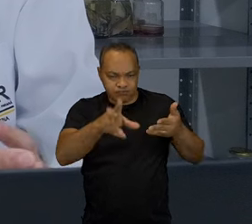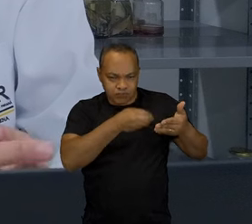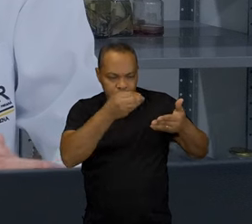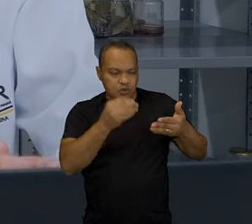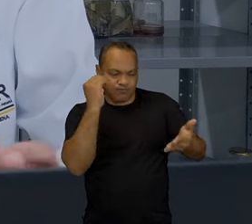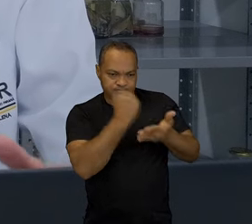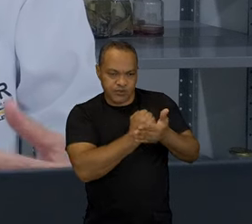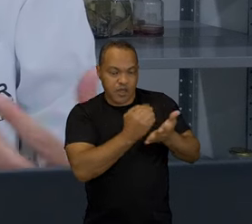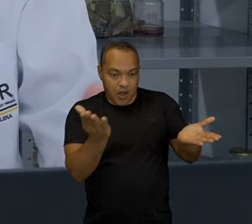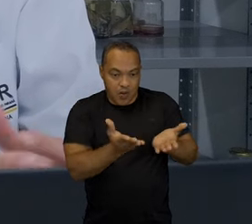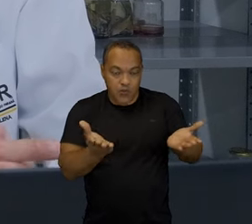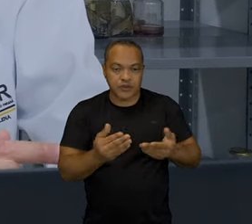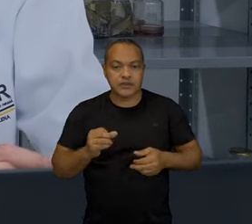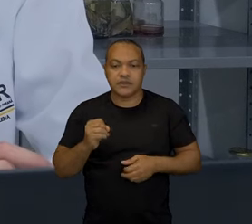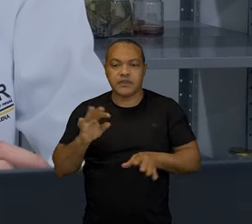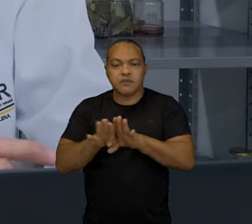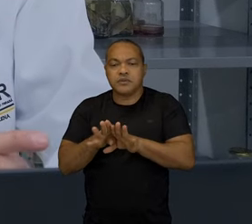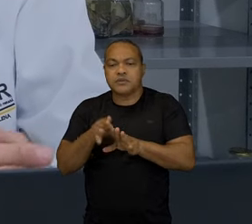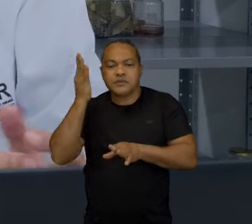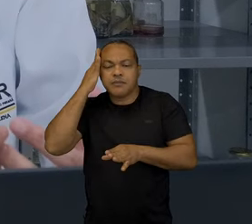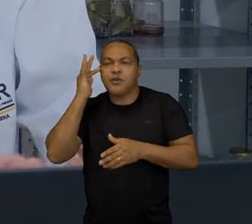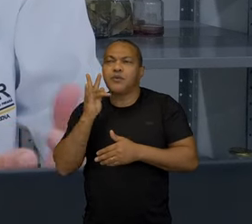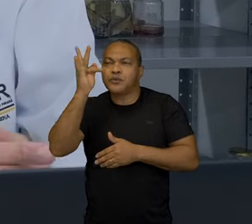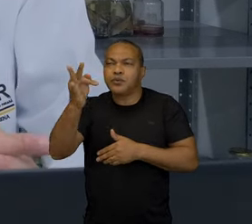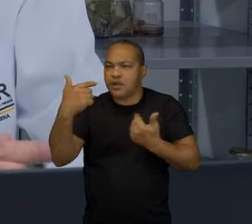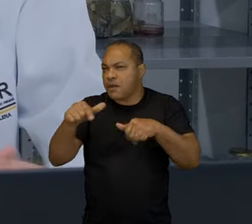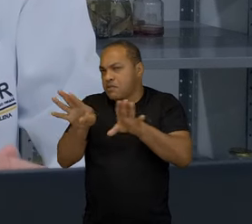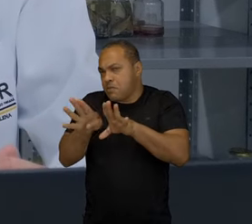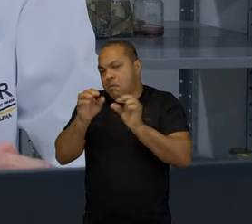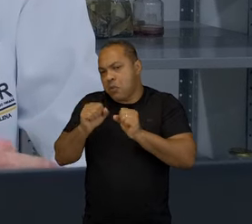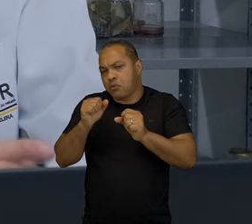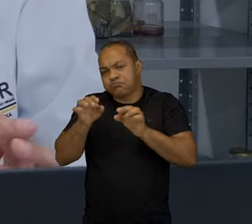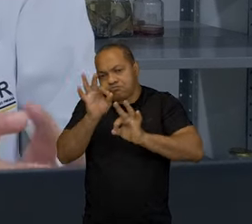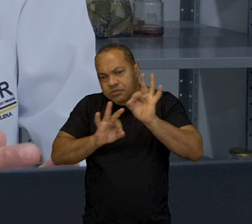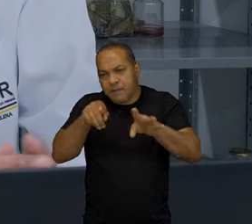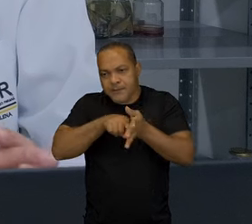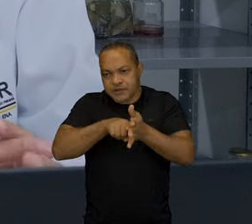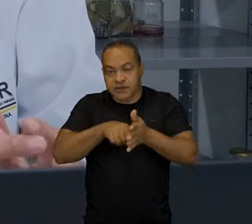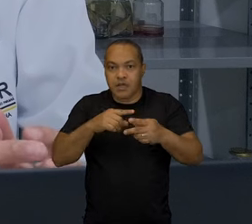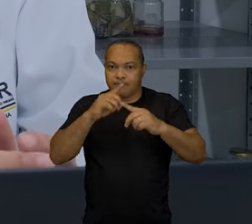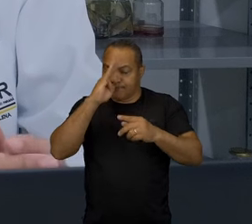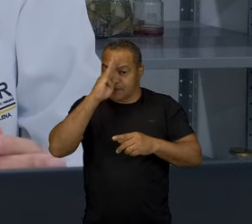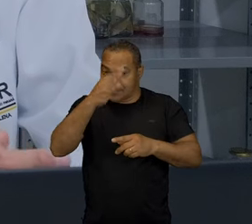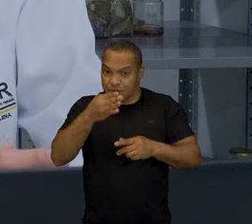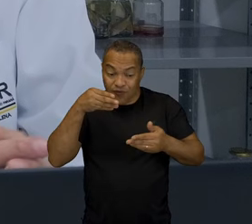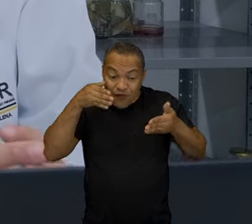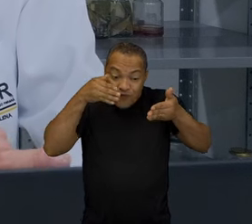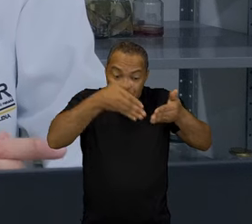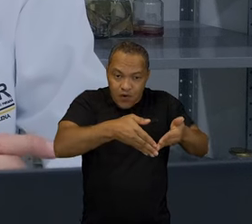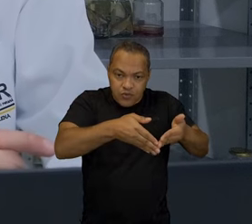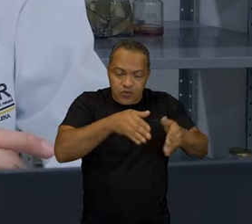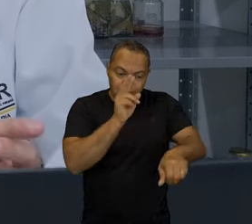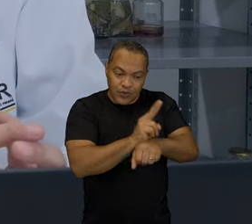nós registramos, ser utilizado em trabalhos futuros, né? E principalmente, né, com foco